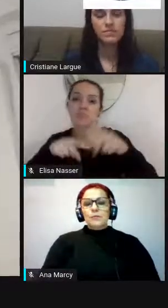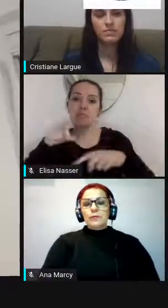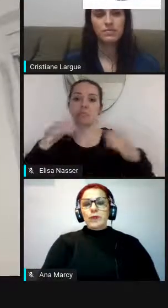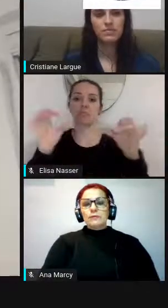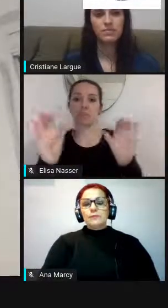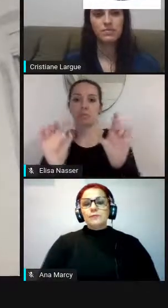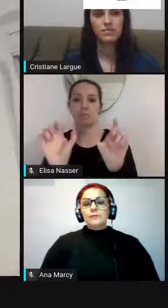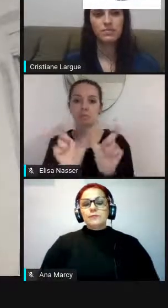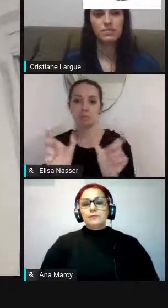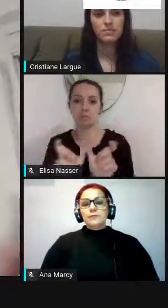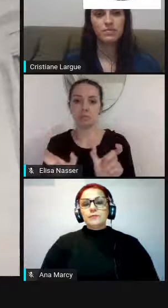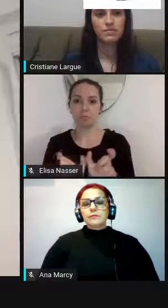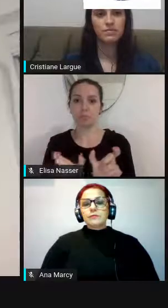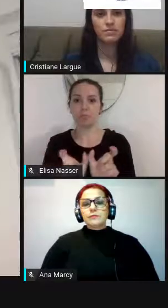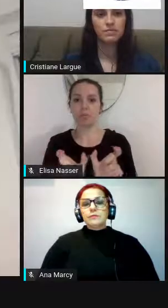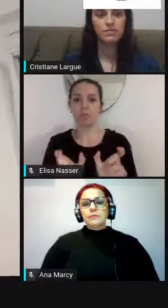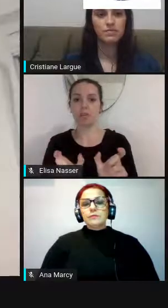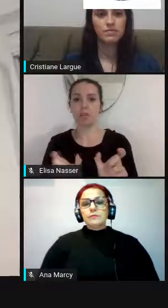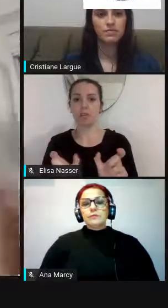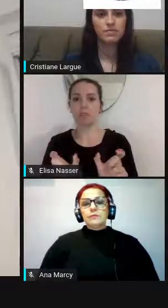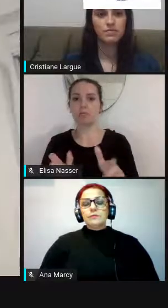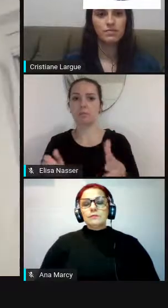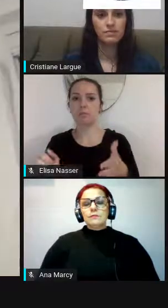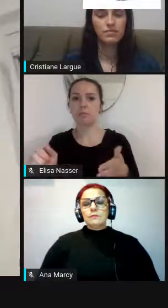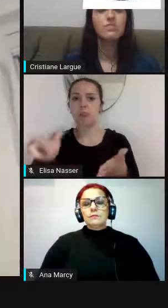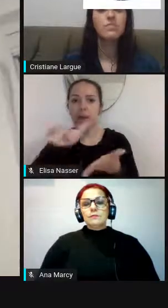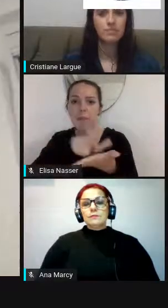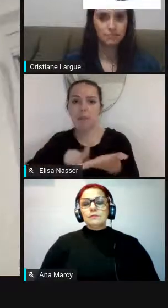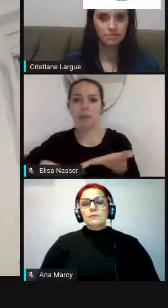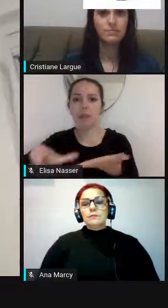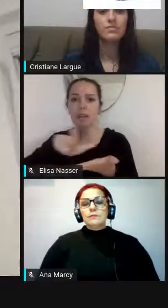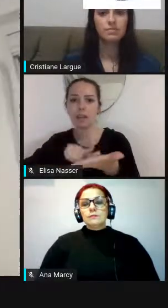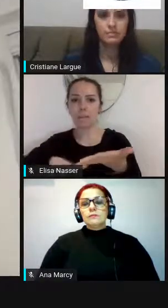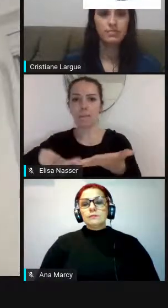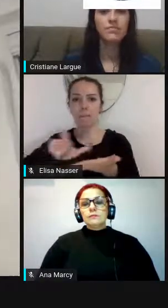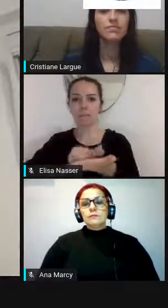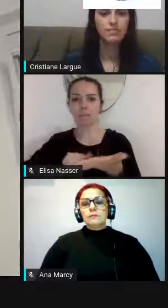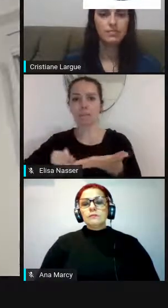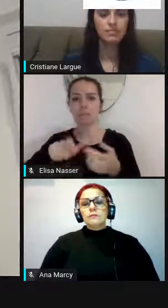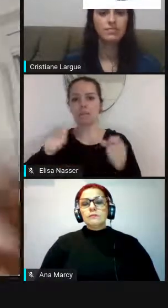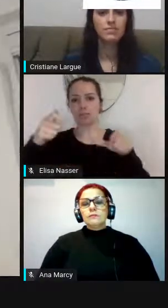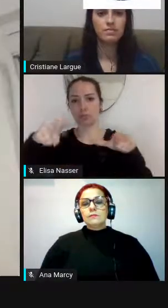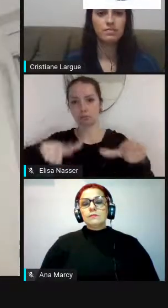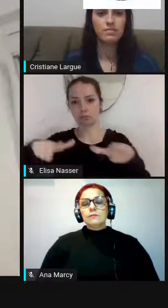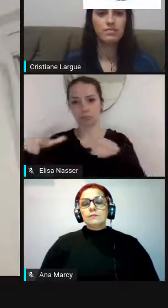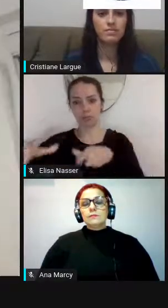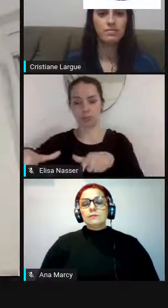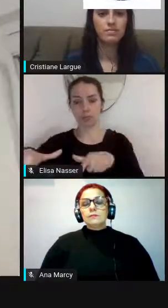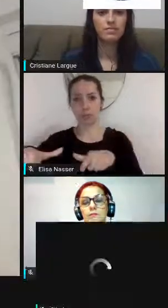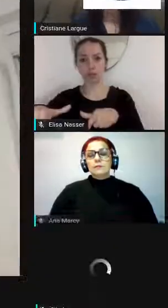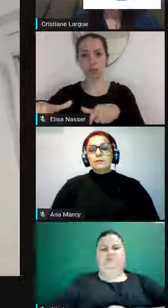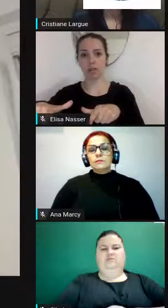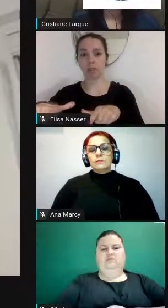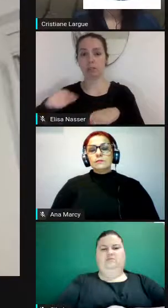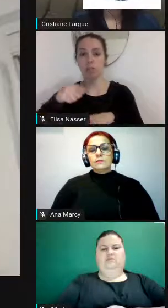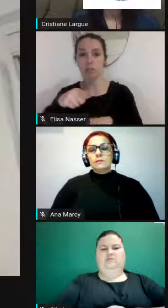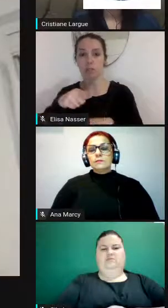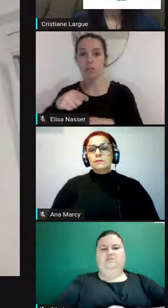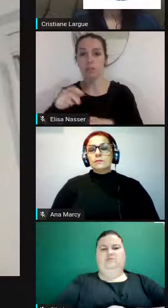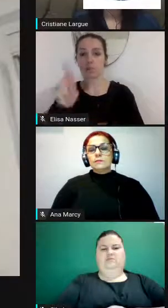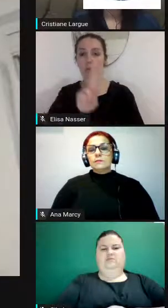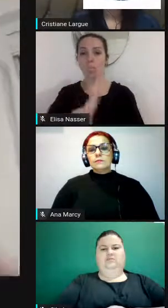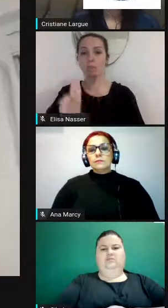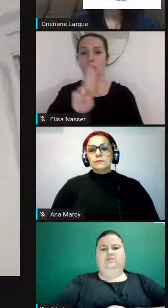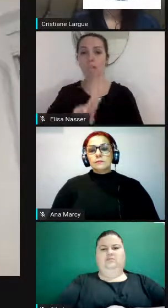essa realização de ambientes eu comentei tem um e-book lá na minha na minha Bill que ensina a fazer é um procedimento onde do aplicar-lhe um saneante né Na